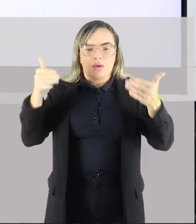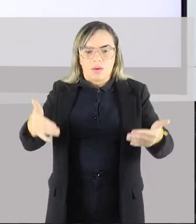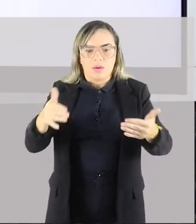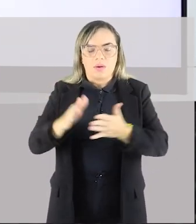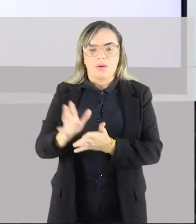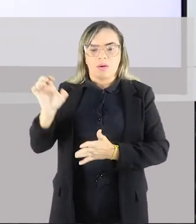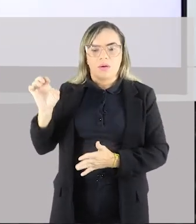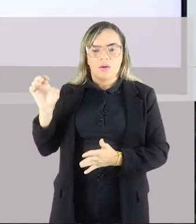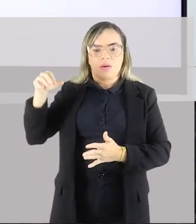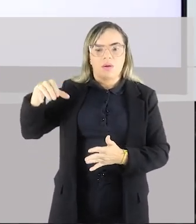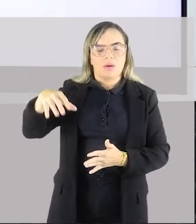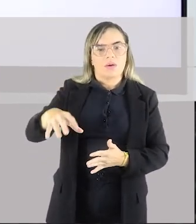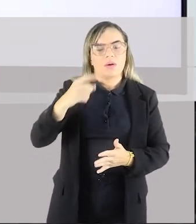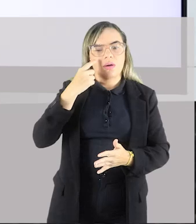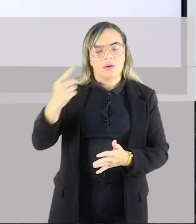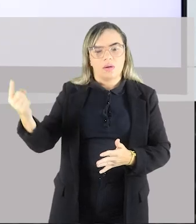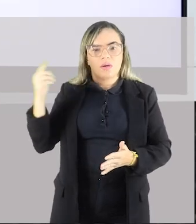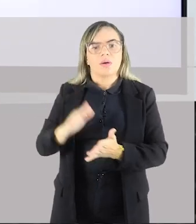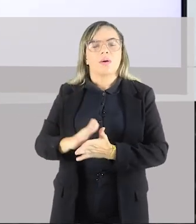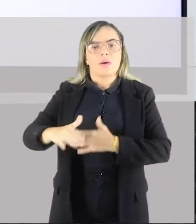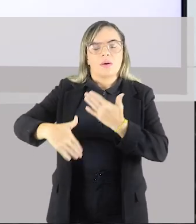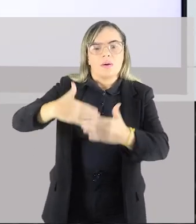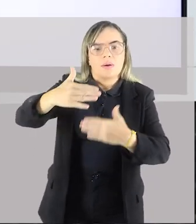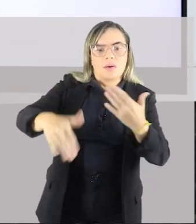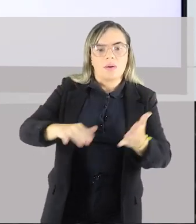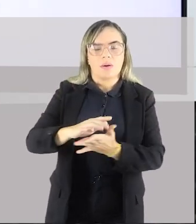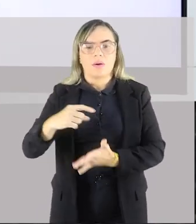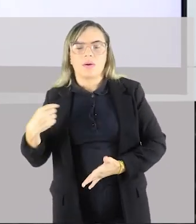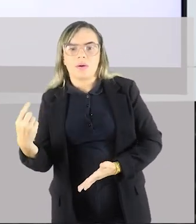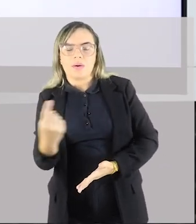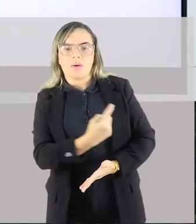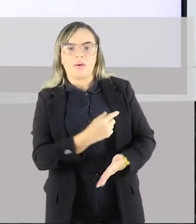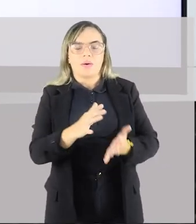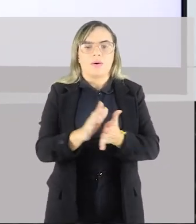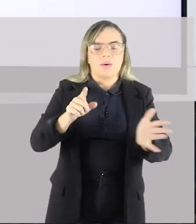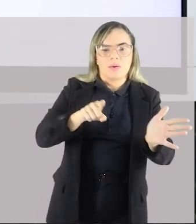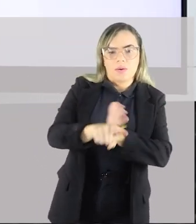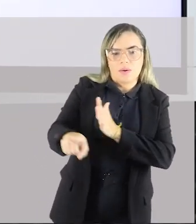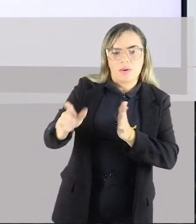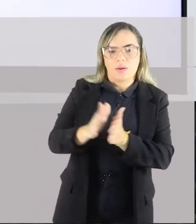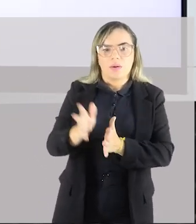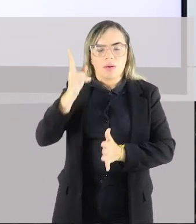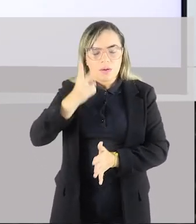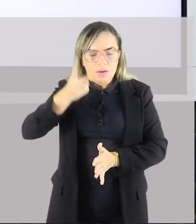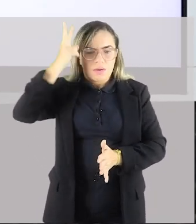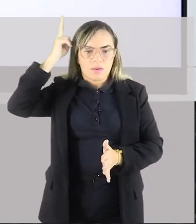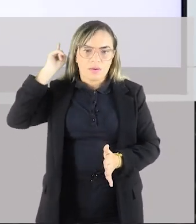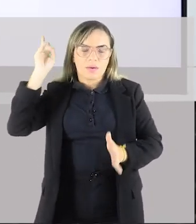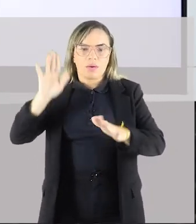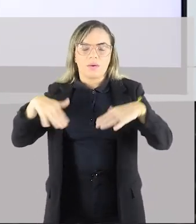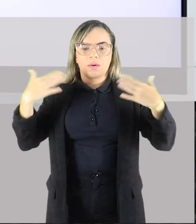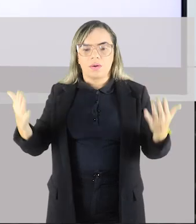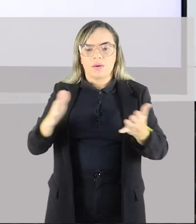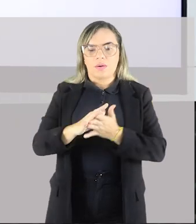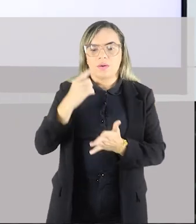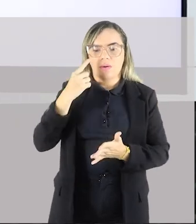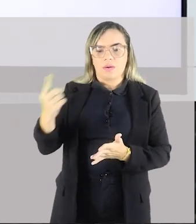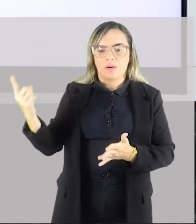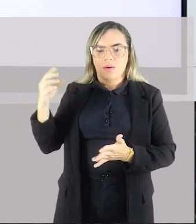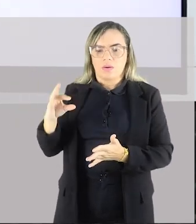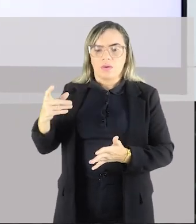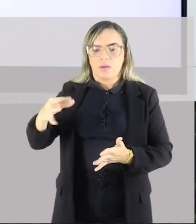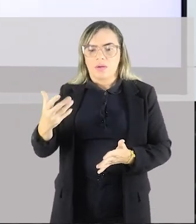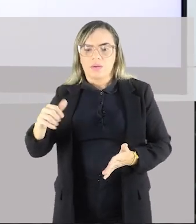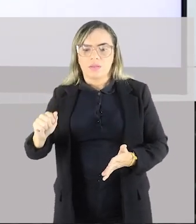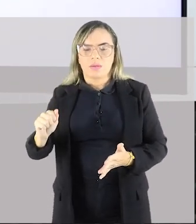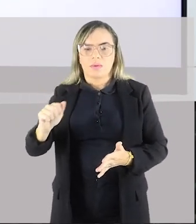essa enzima, porque ela é recorrente aí, né, nas nossas questões, nos nossos vestibulares, que é a coenzima